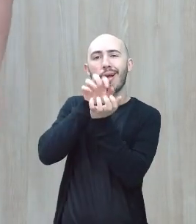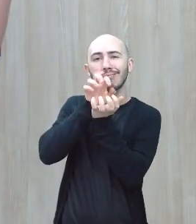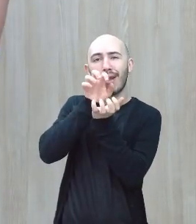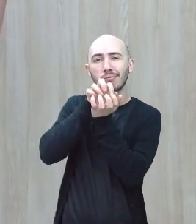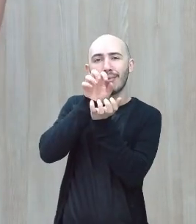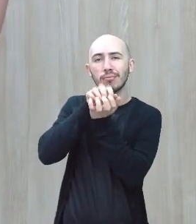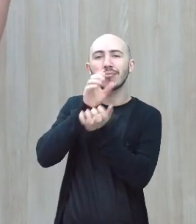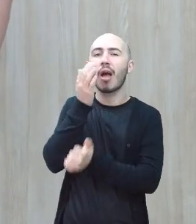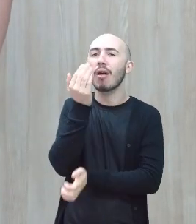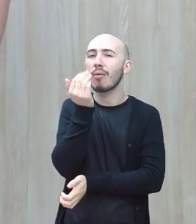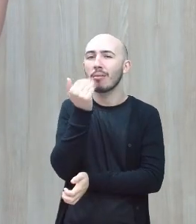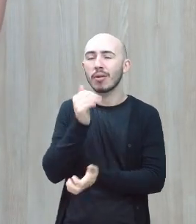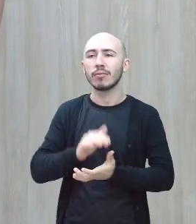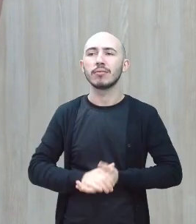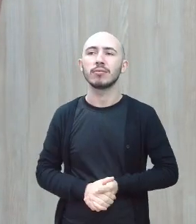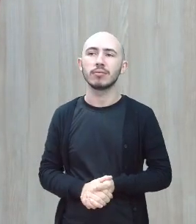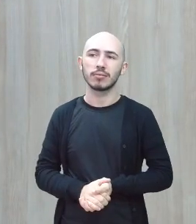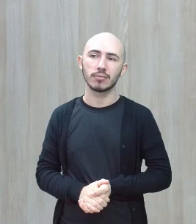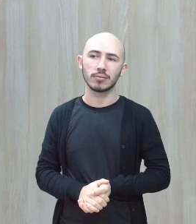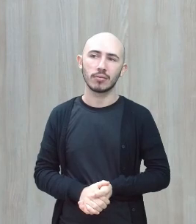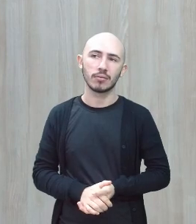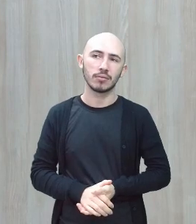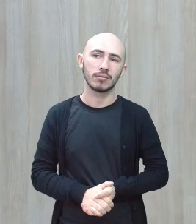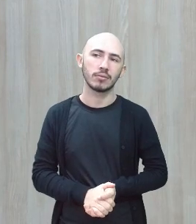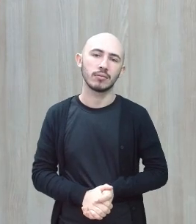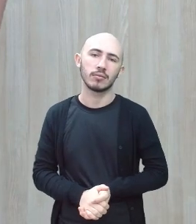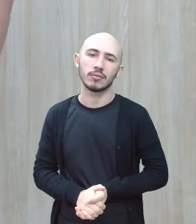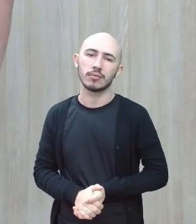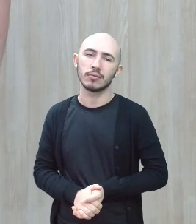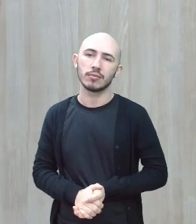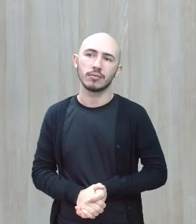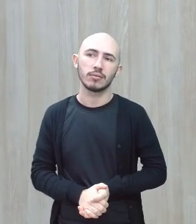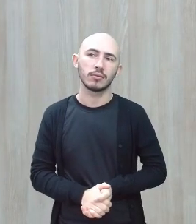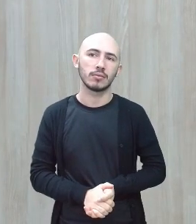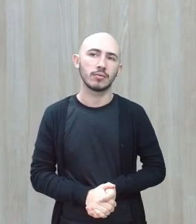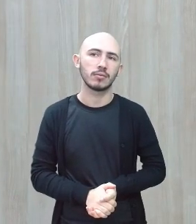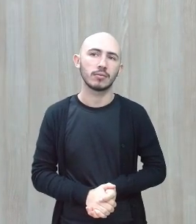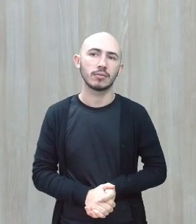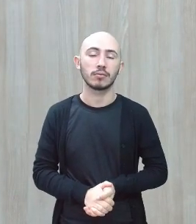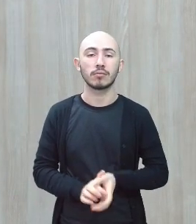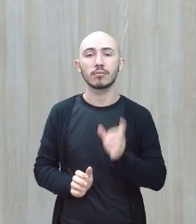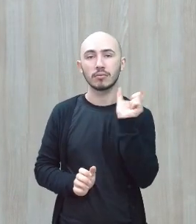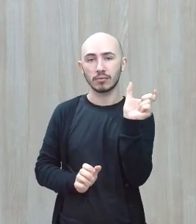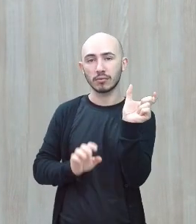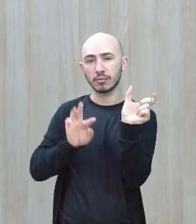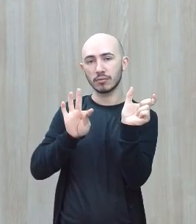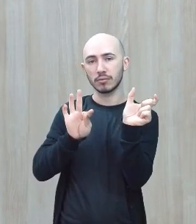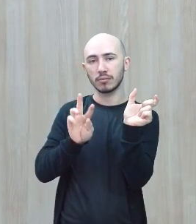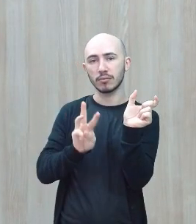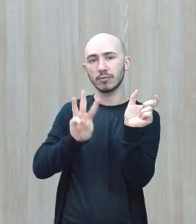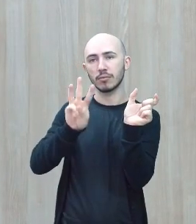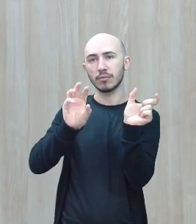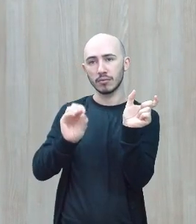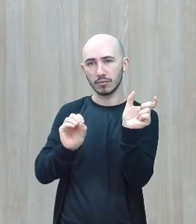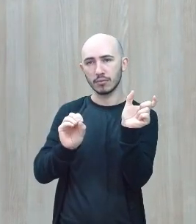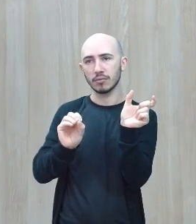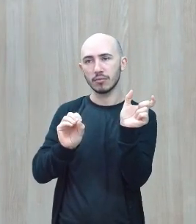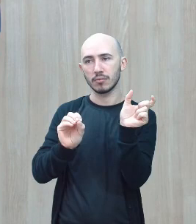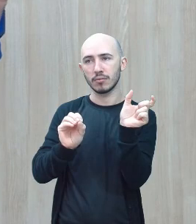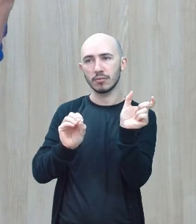ó. O verbo mastigar. Tá certo? Então, lá é o número 2. Então, danger, tá? Presta